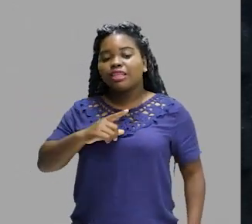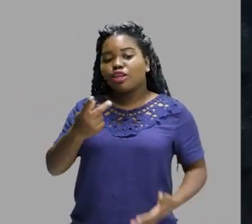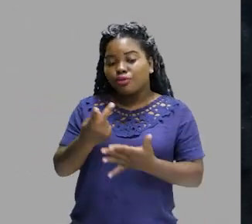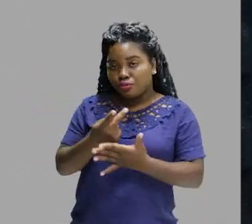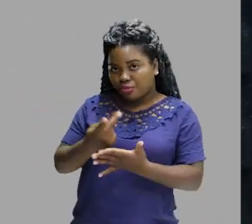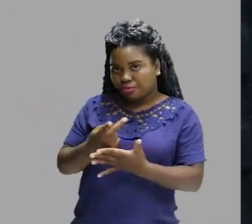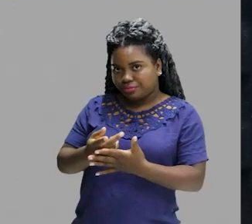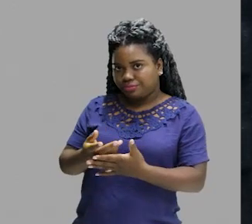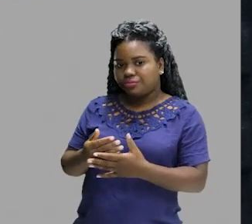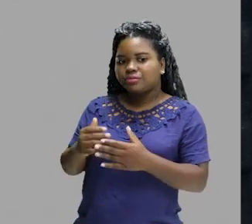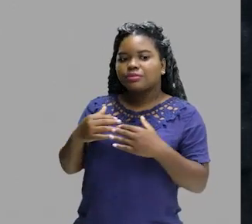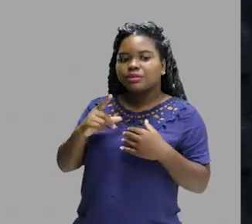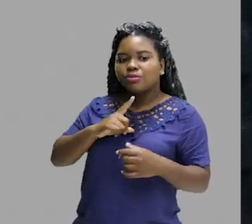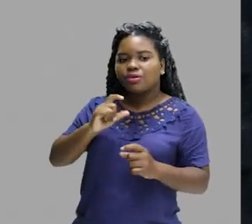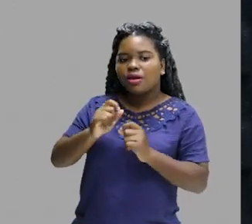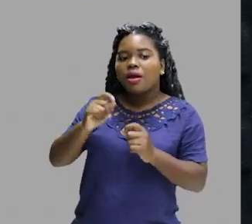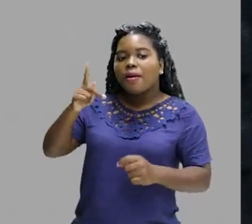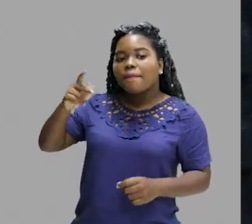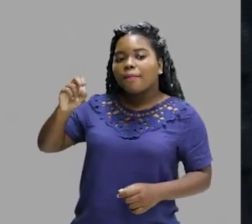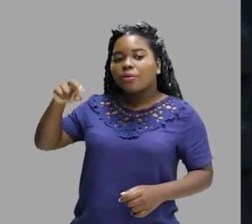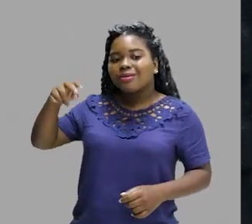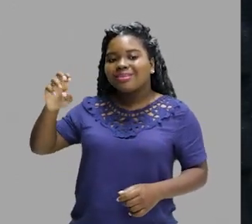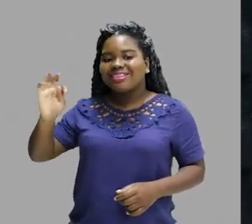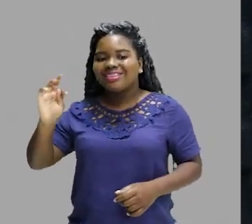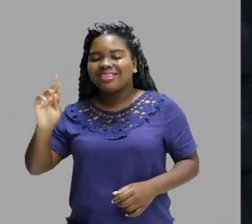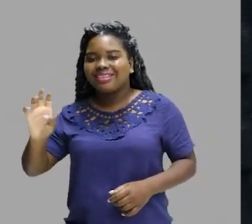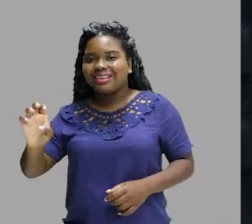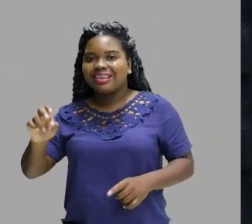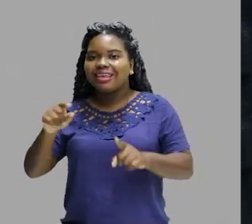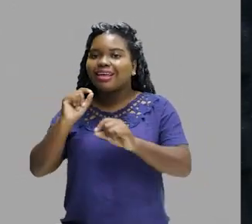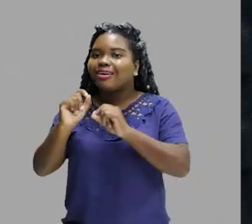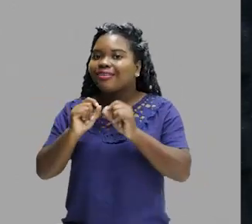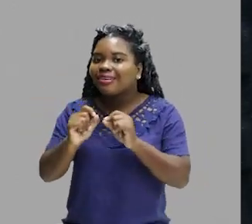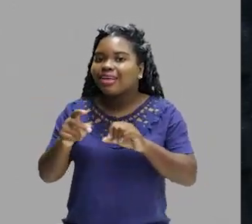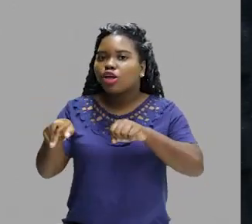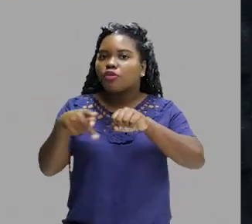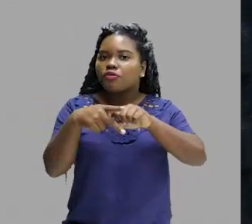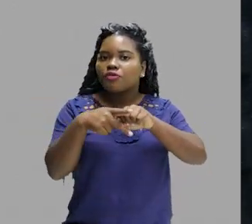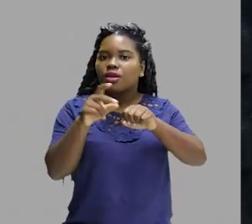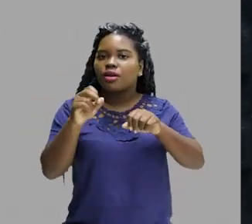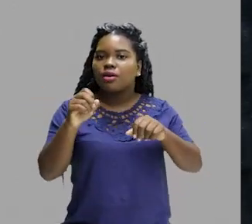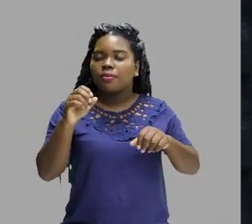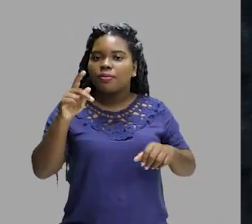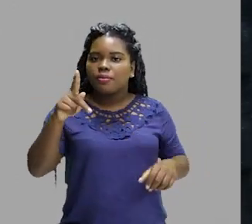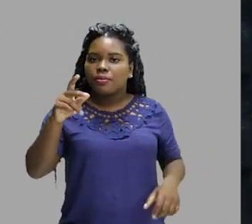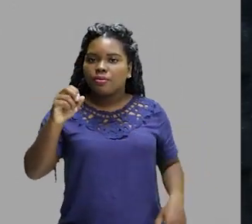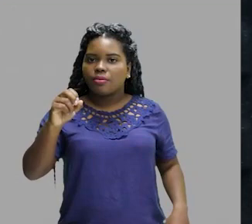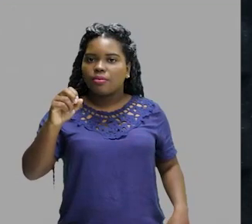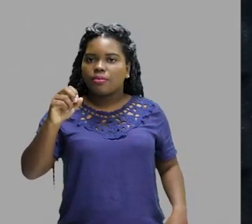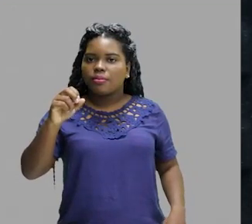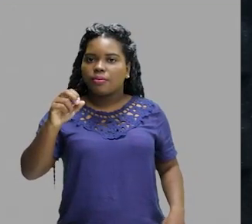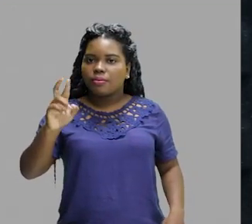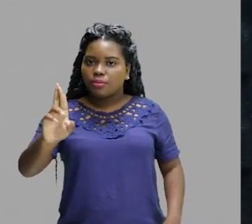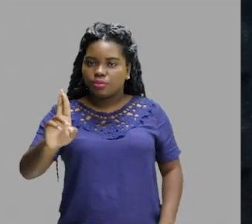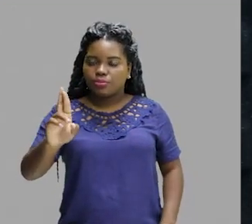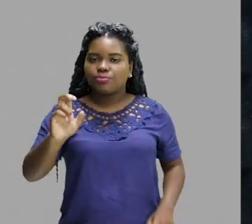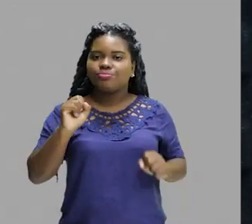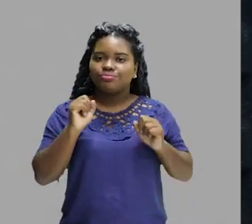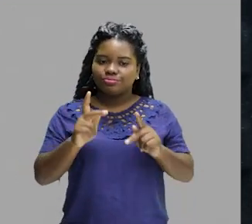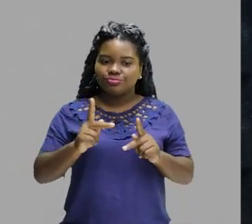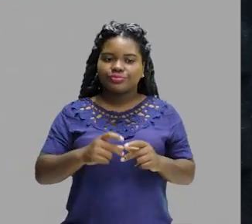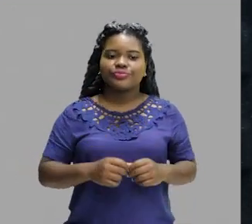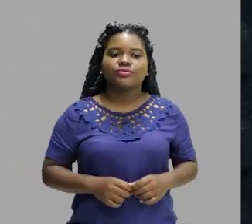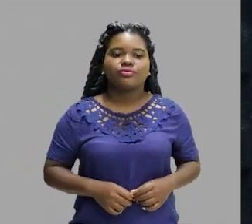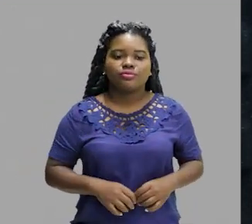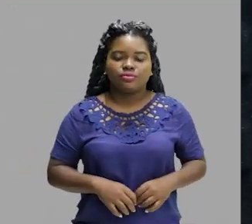erro, gente. Poner é o verbo pôr, tá? Então, pôr, puesto, posto. Morir, muerto.